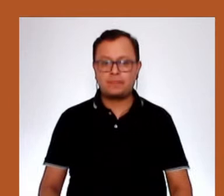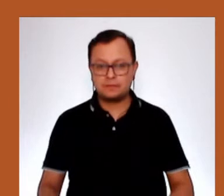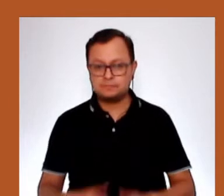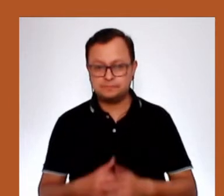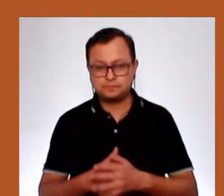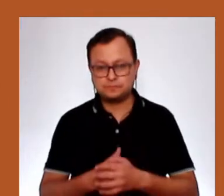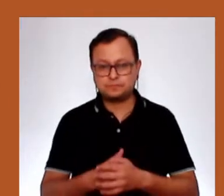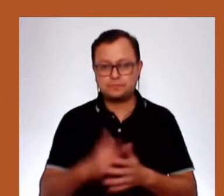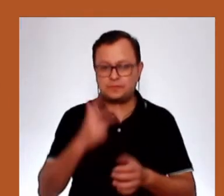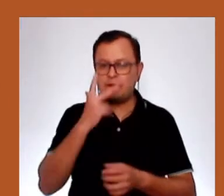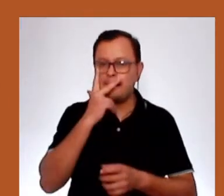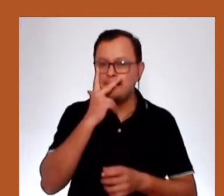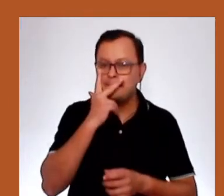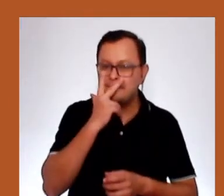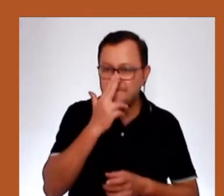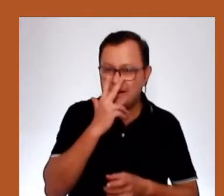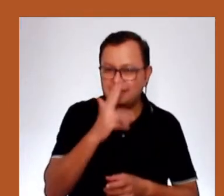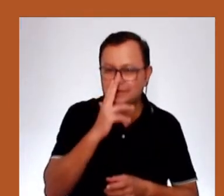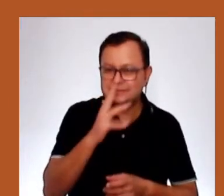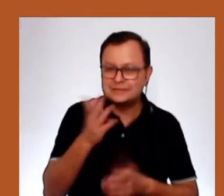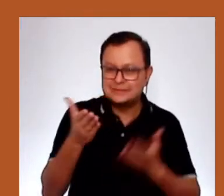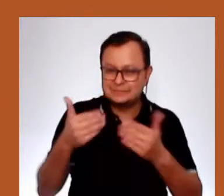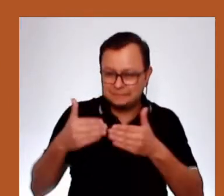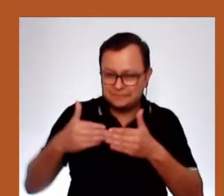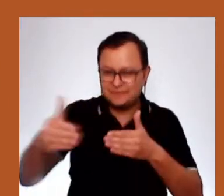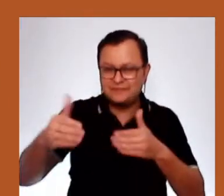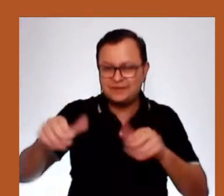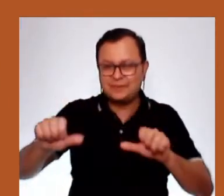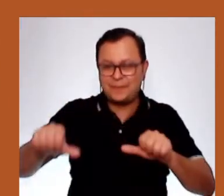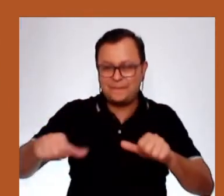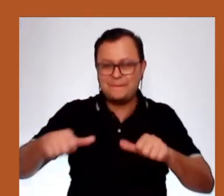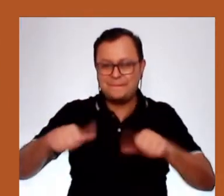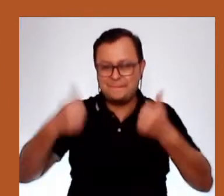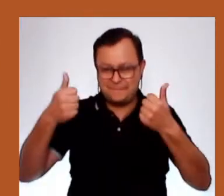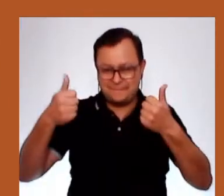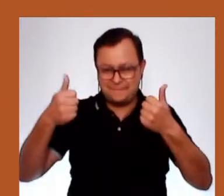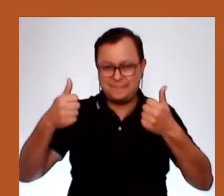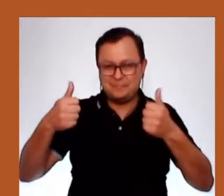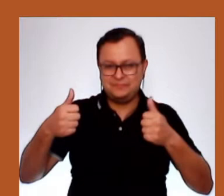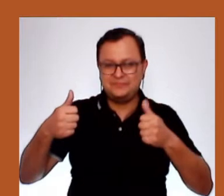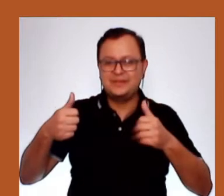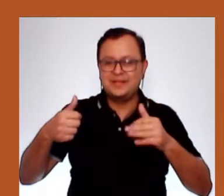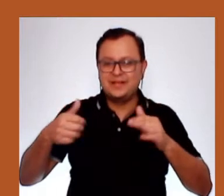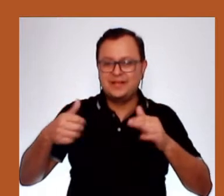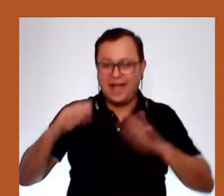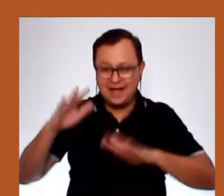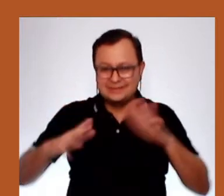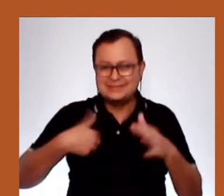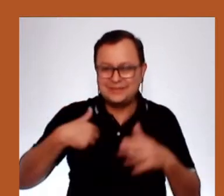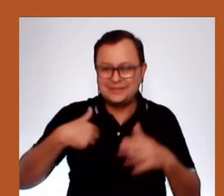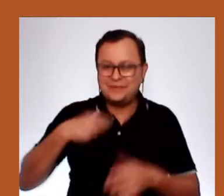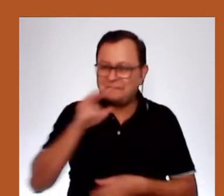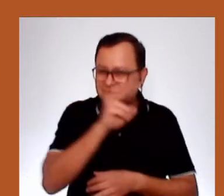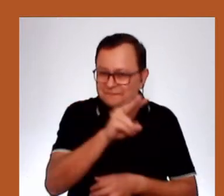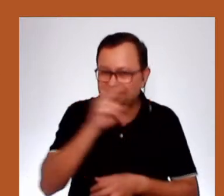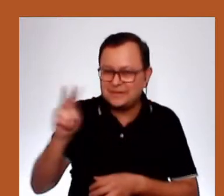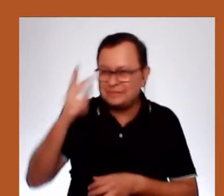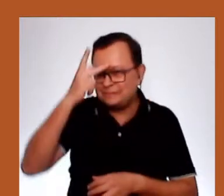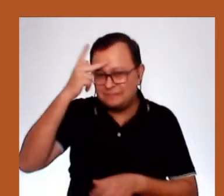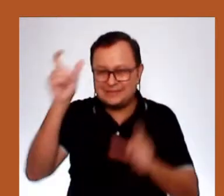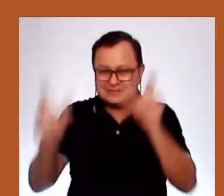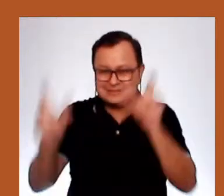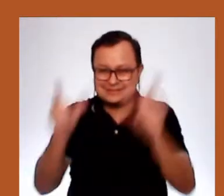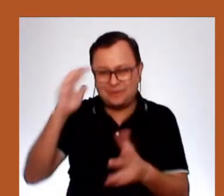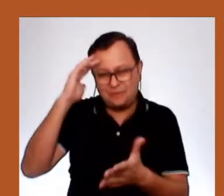É uma luz no fim do túnel, eu acho. Eu sou um pouco cética com a humanidade, mas eu acho que dá para tirar coisas